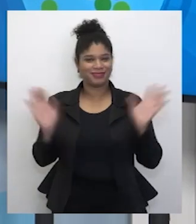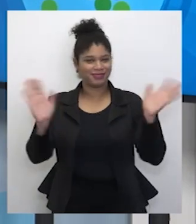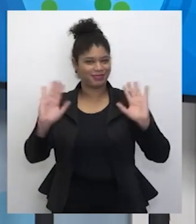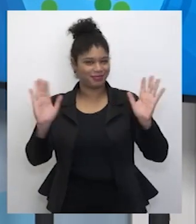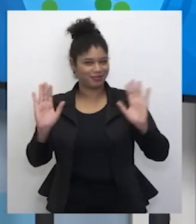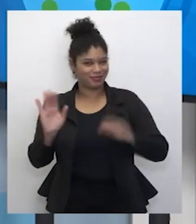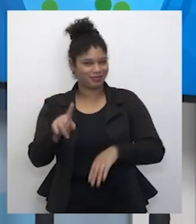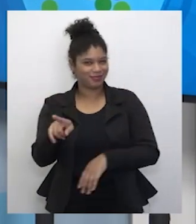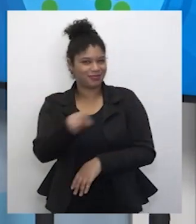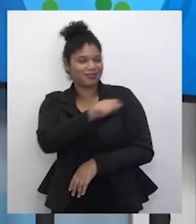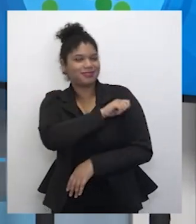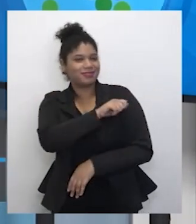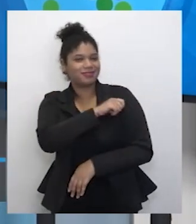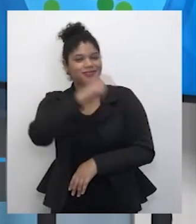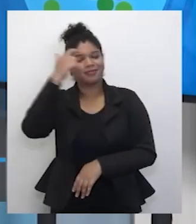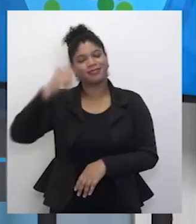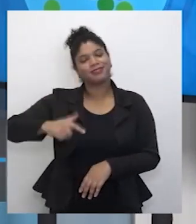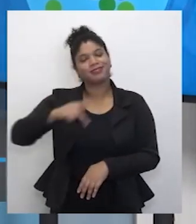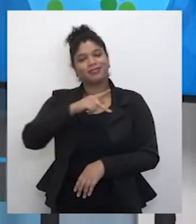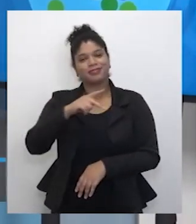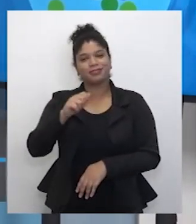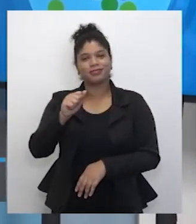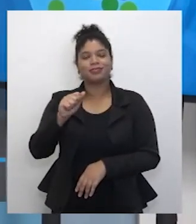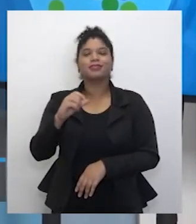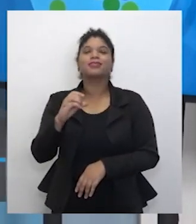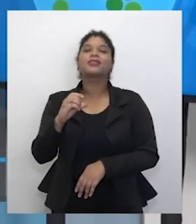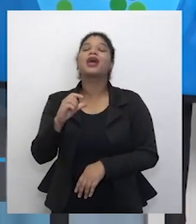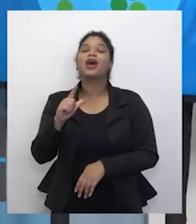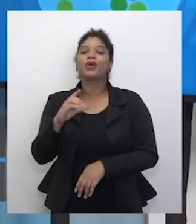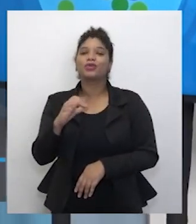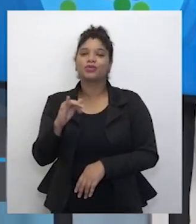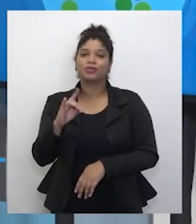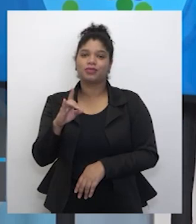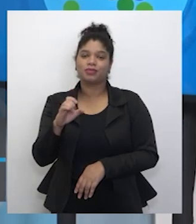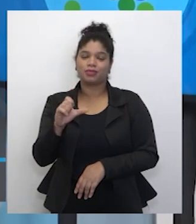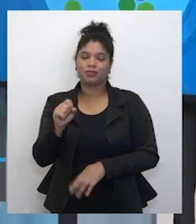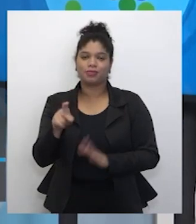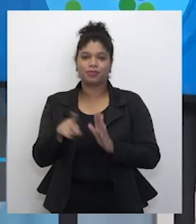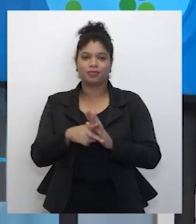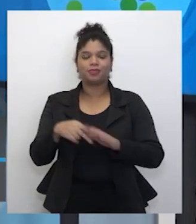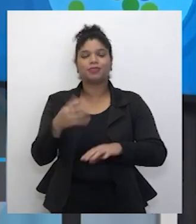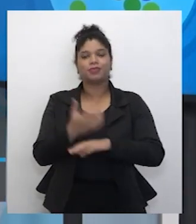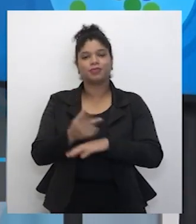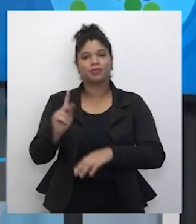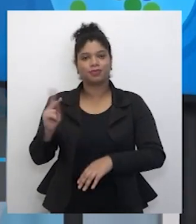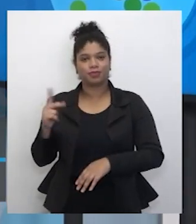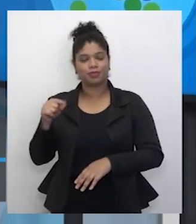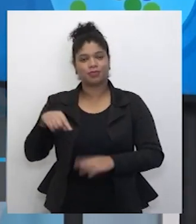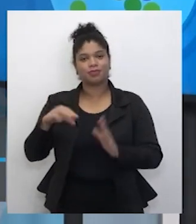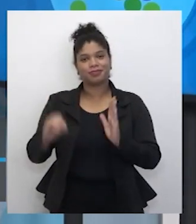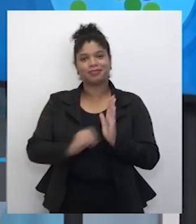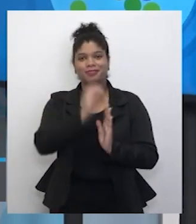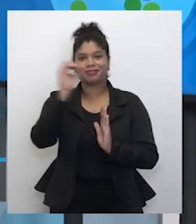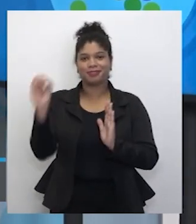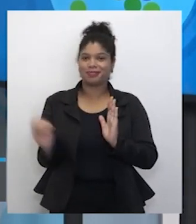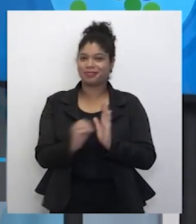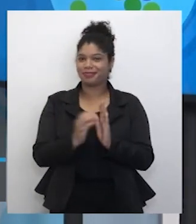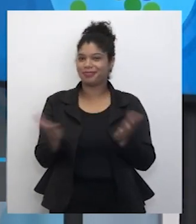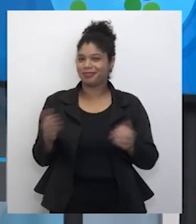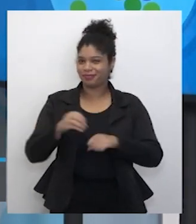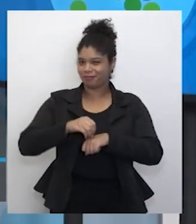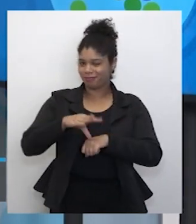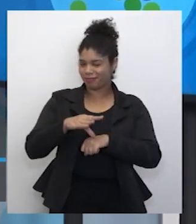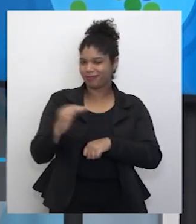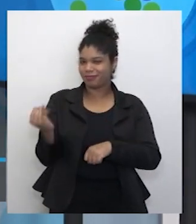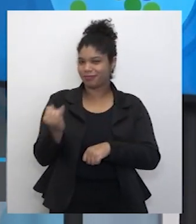Oi, galera! Eu, professor Alcides Guerreiro, de História, do Centro de Mídias, venho nessa para te dar um toque